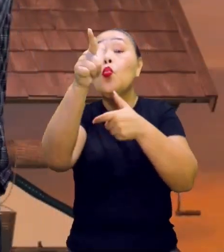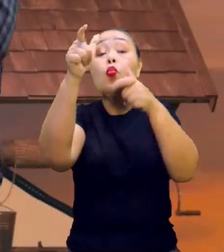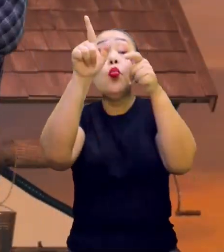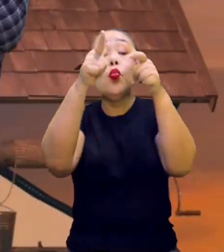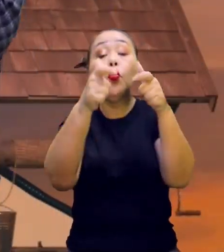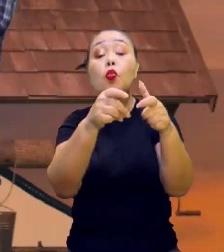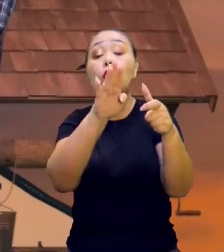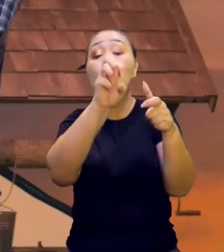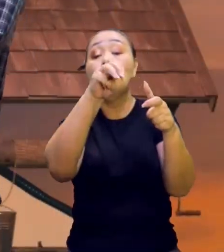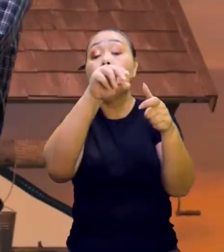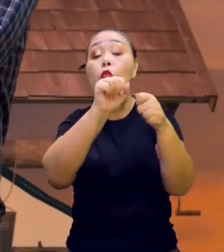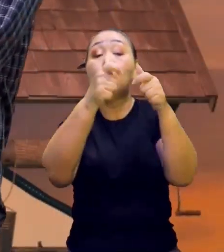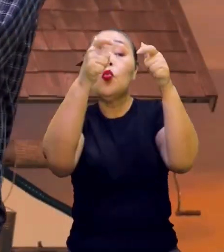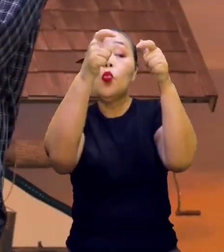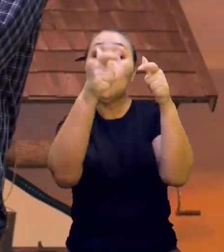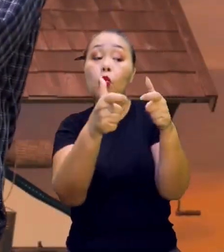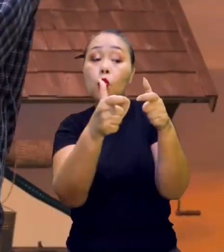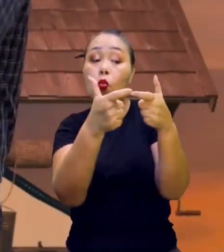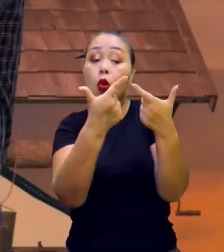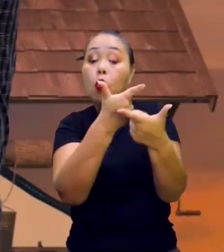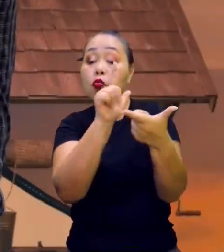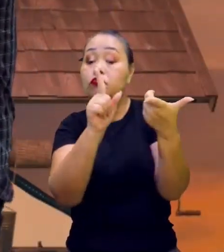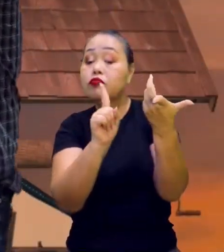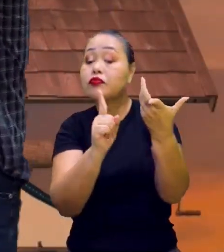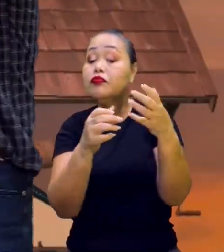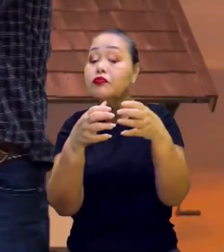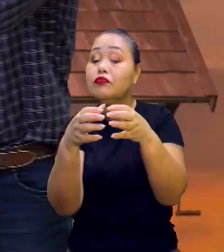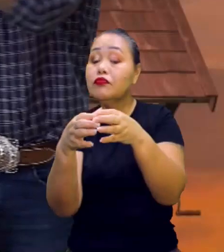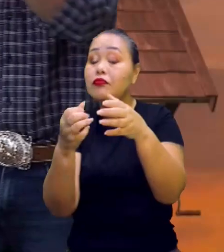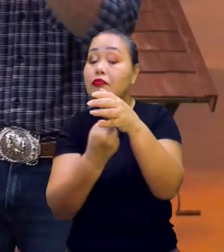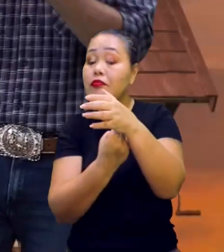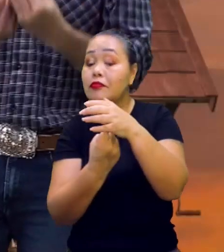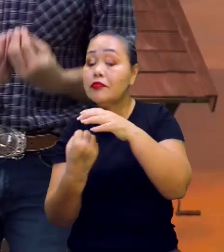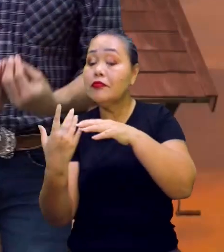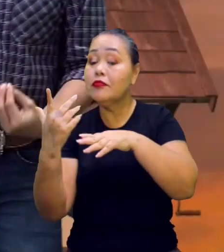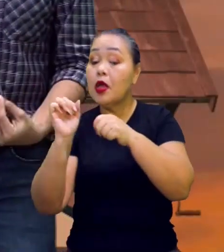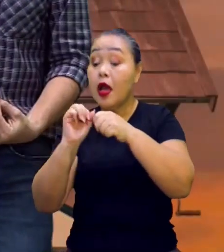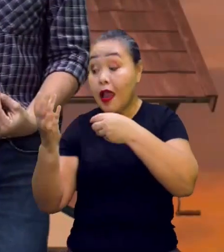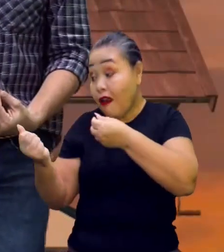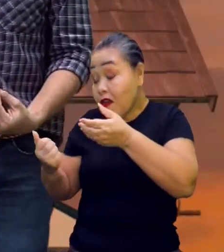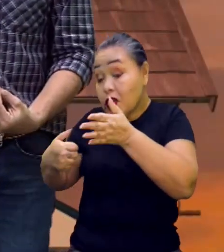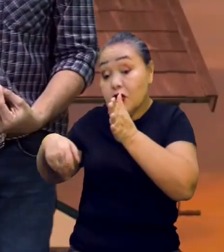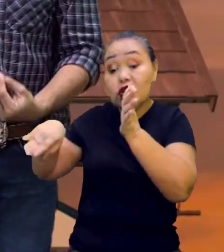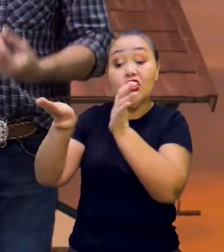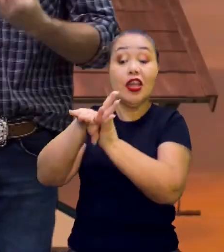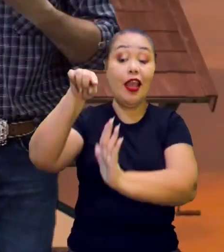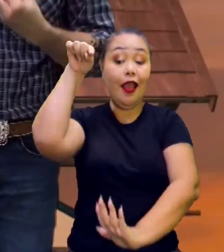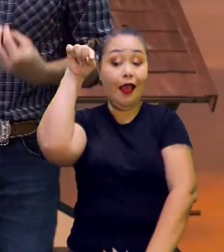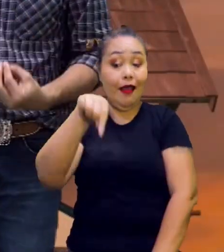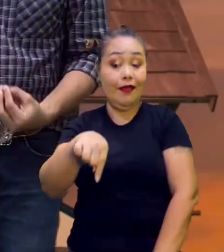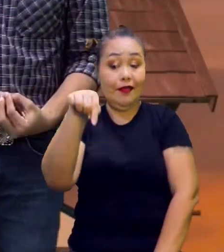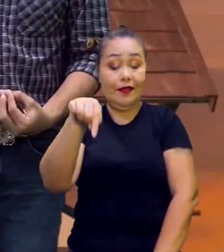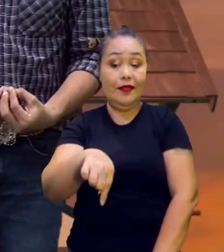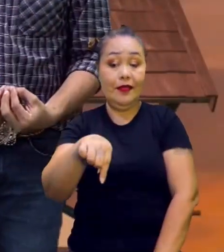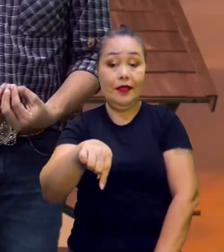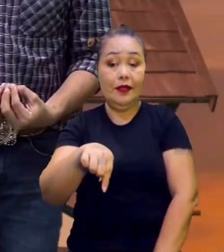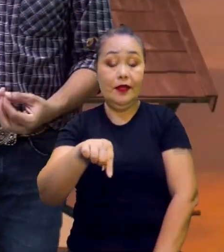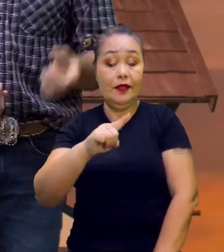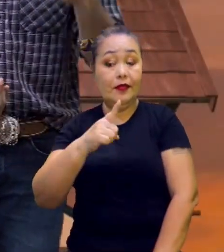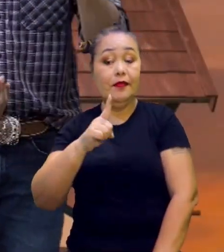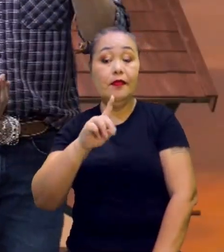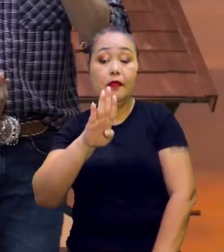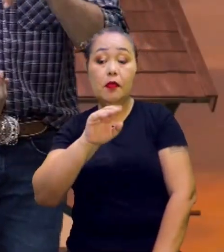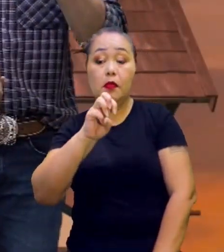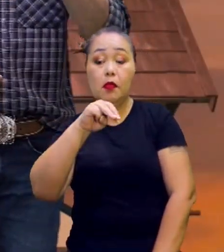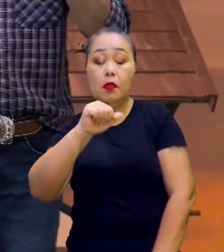biomas, de outros ecossistemas, que vieram para o nosso ecossistema, para o nosso bioma,